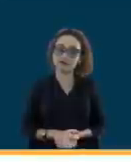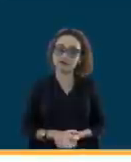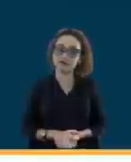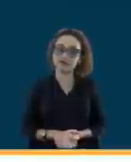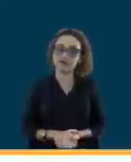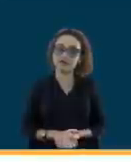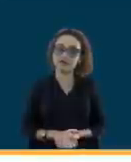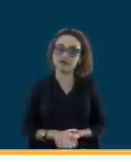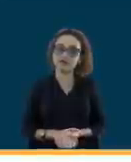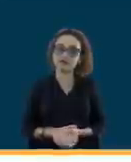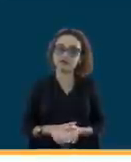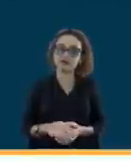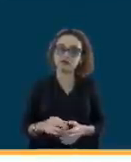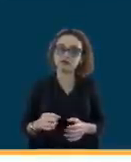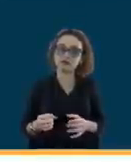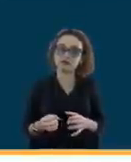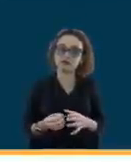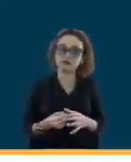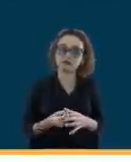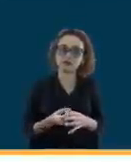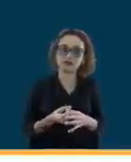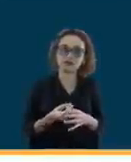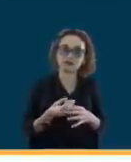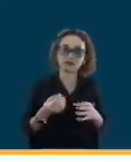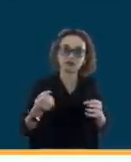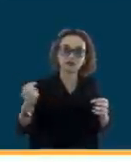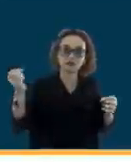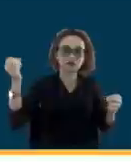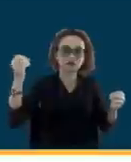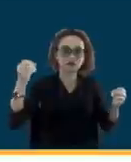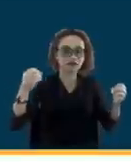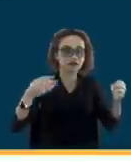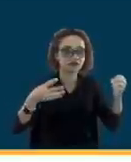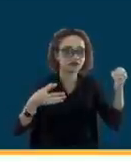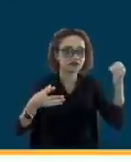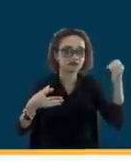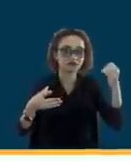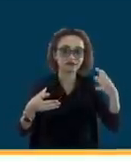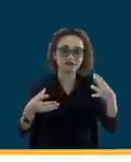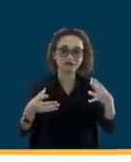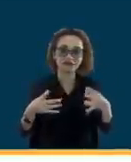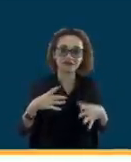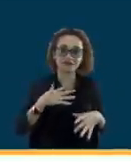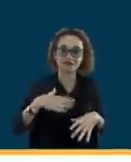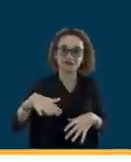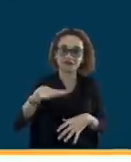Acende o candeeiro, ilumina, firma ponto no meu terreiro.